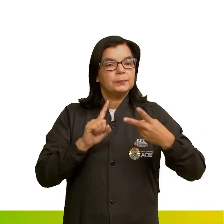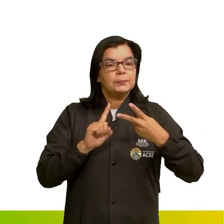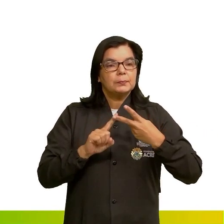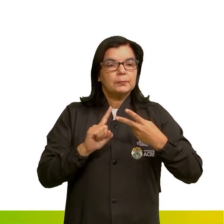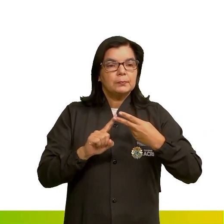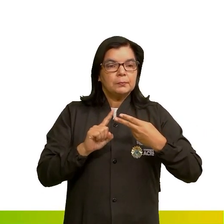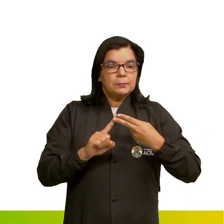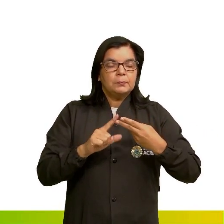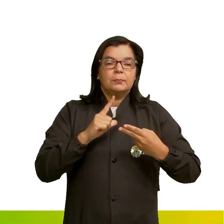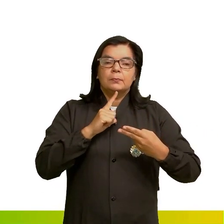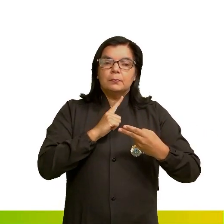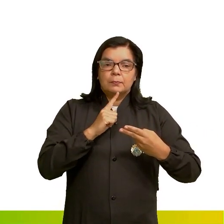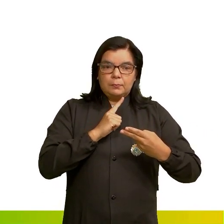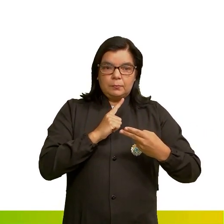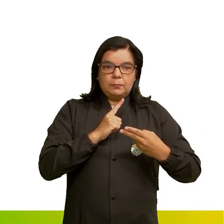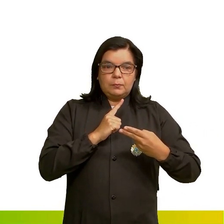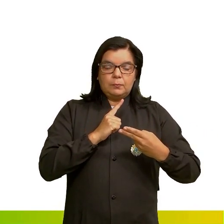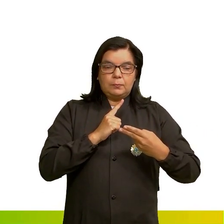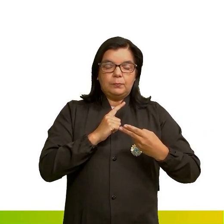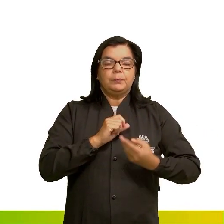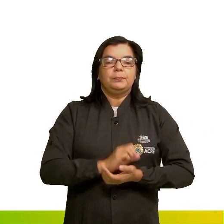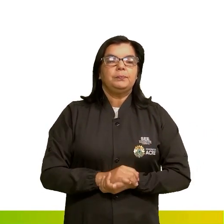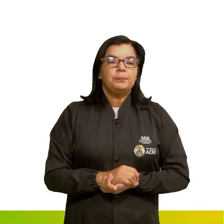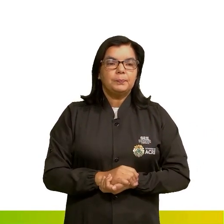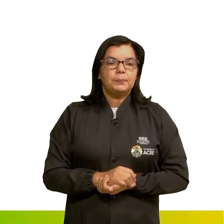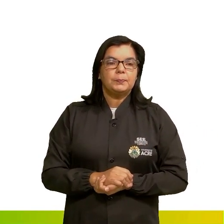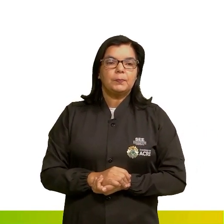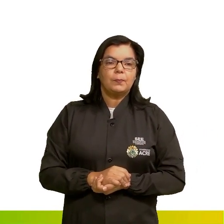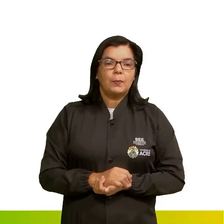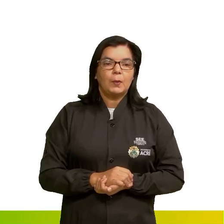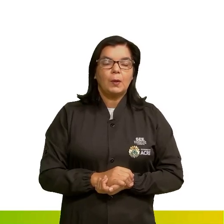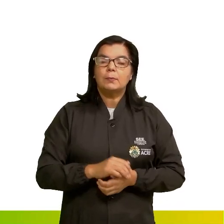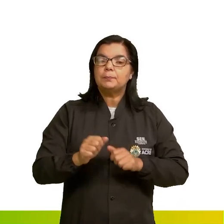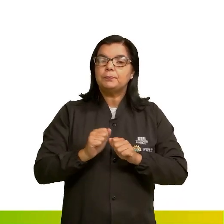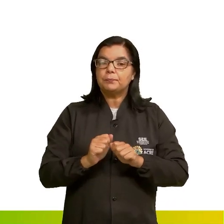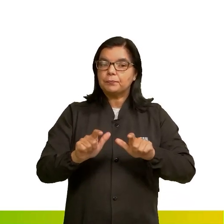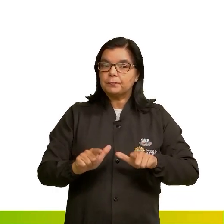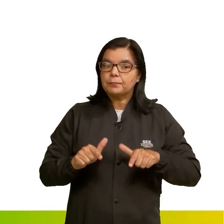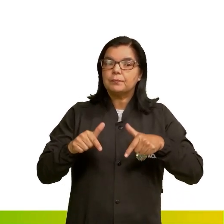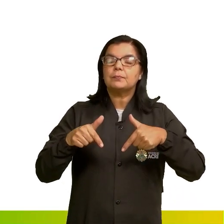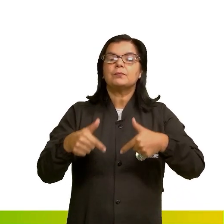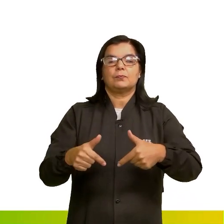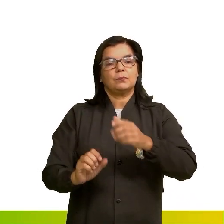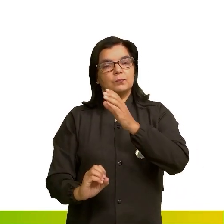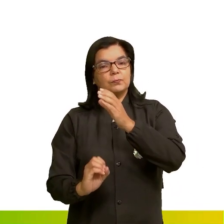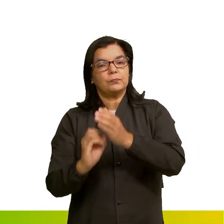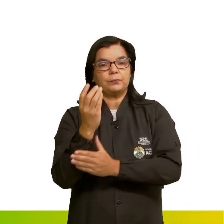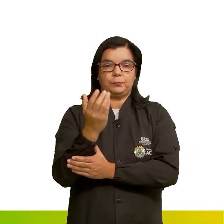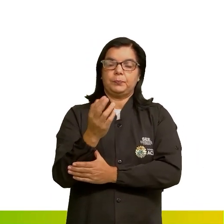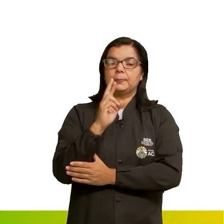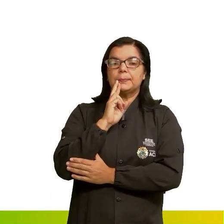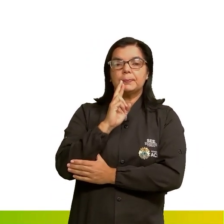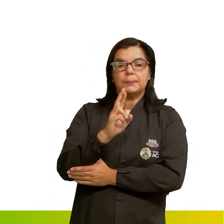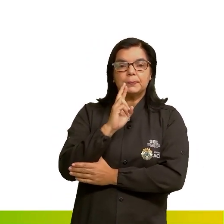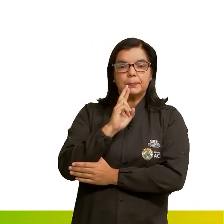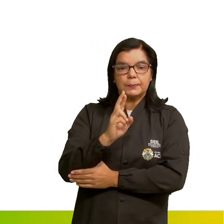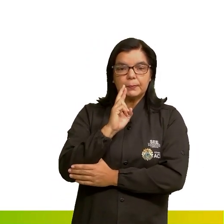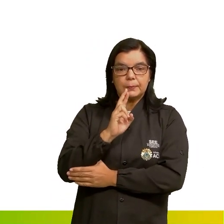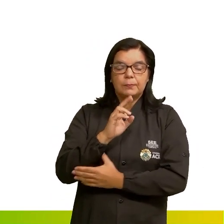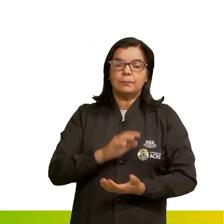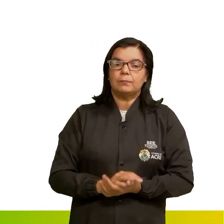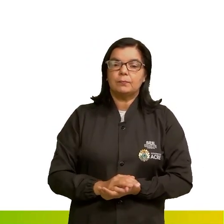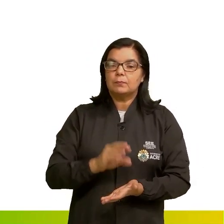marcador, nós temos a seguinte formação. Estes movimentos surgem como resposta